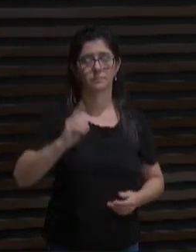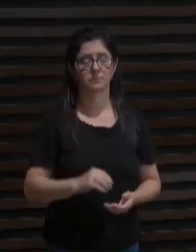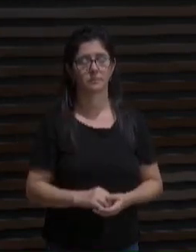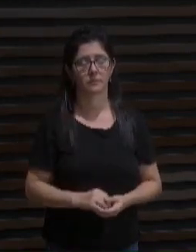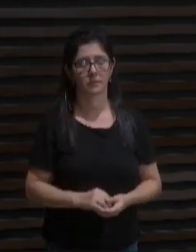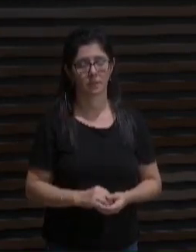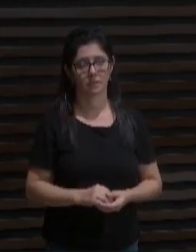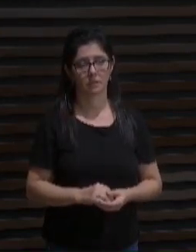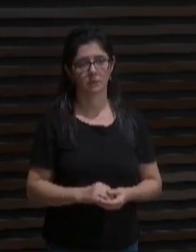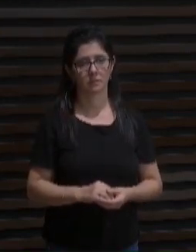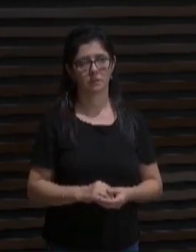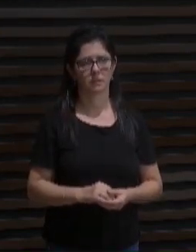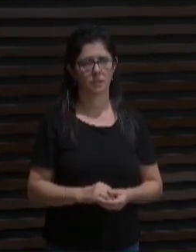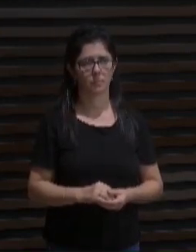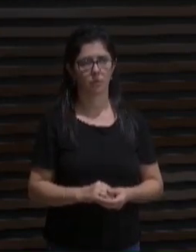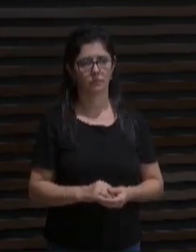E louve até receber.